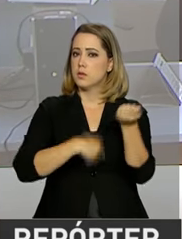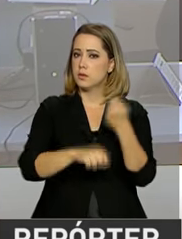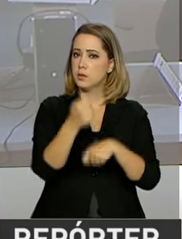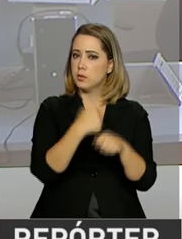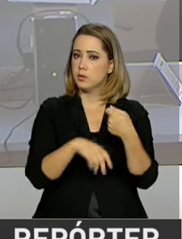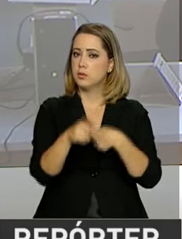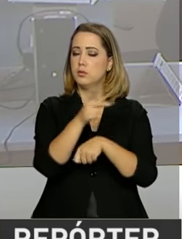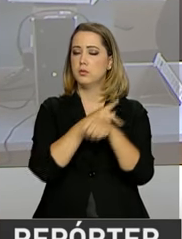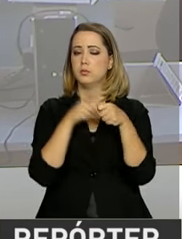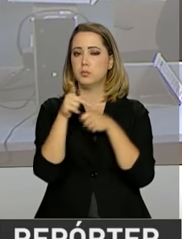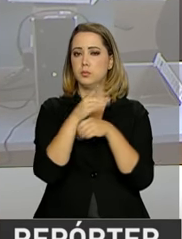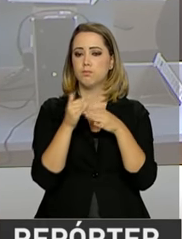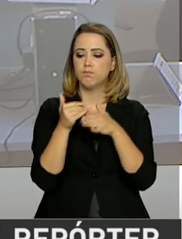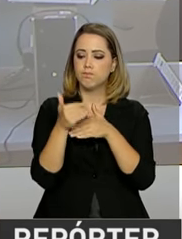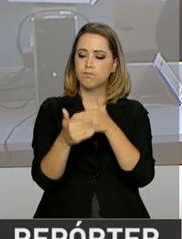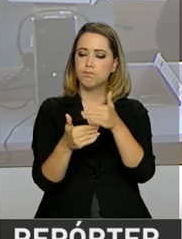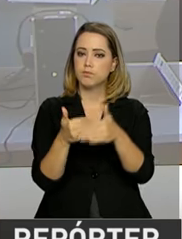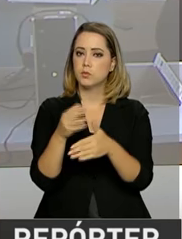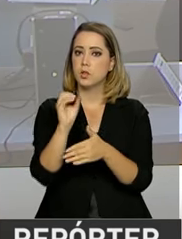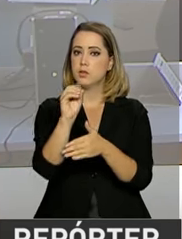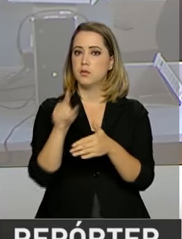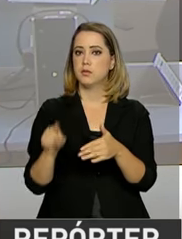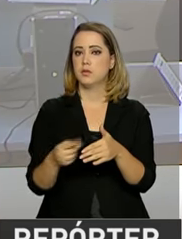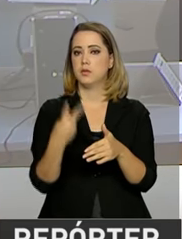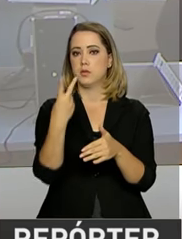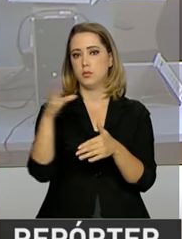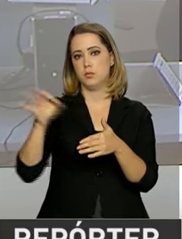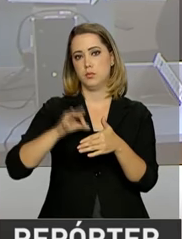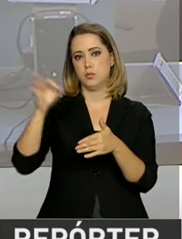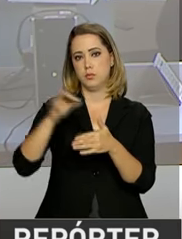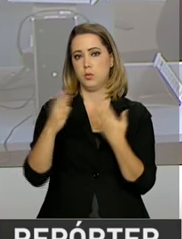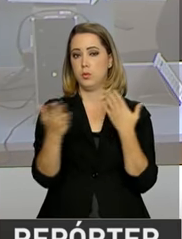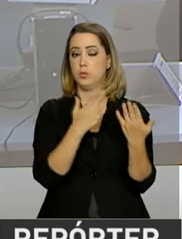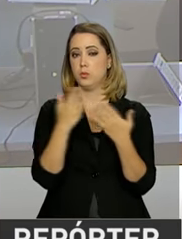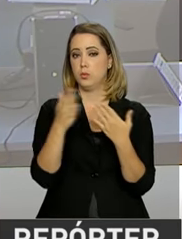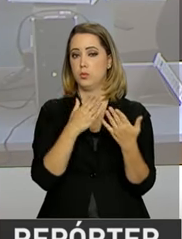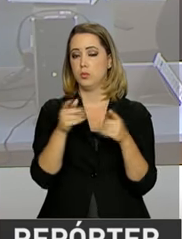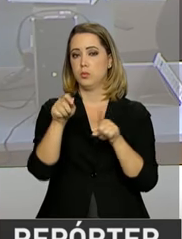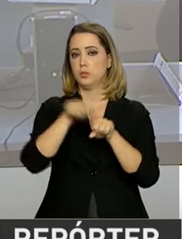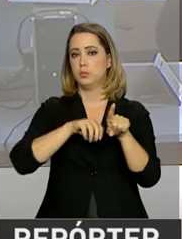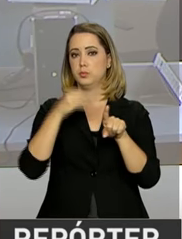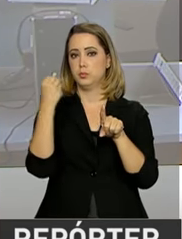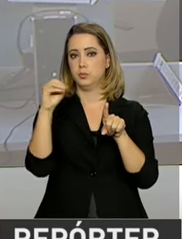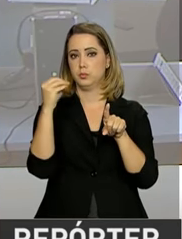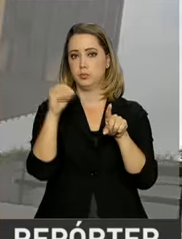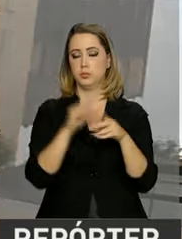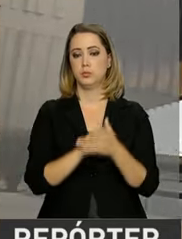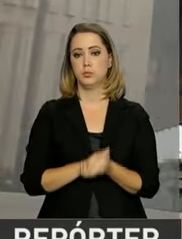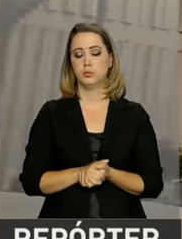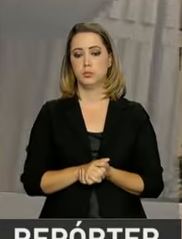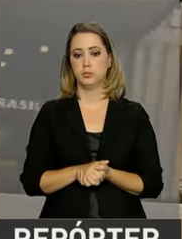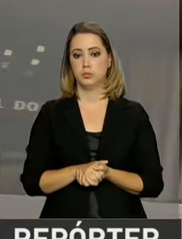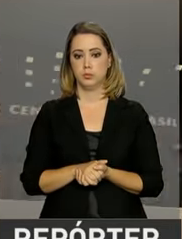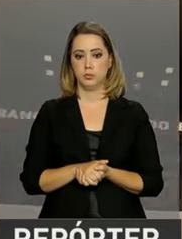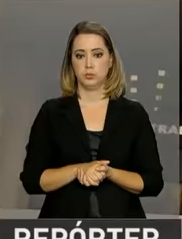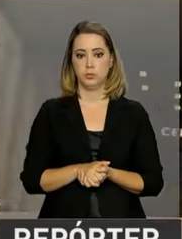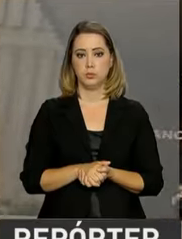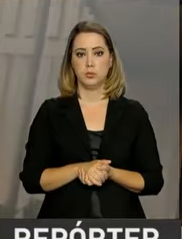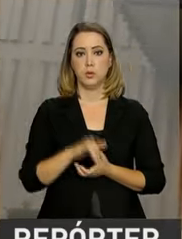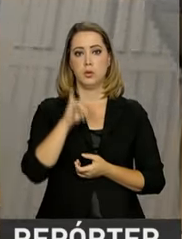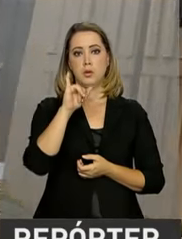país registrou um avanço de 0,2 em relação ao mês de outubro o